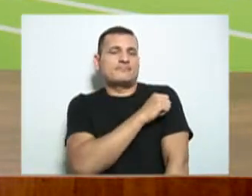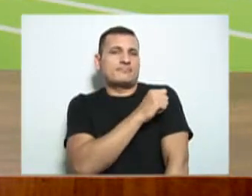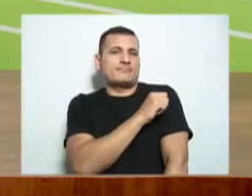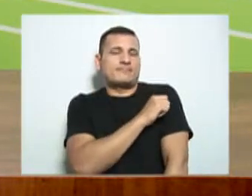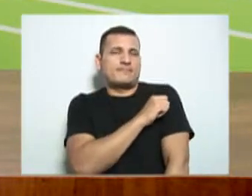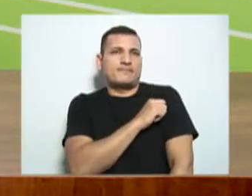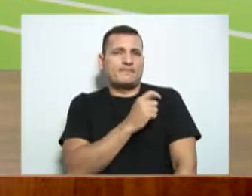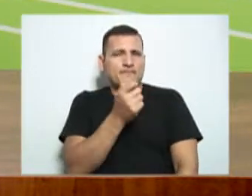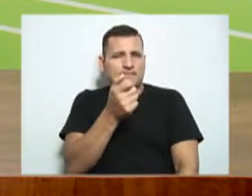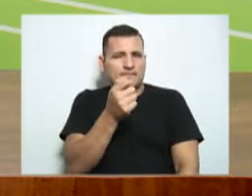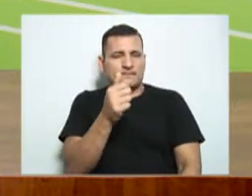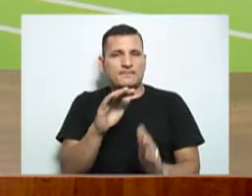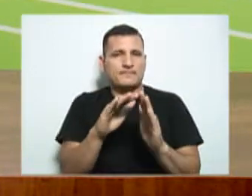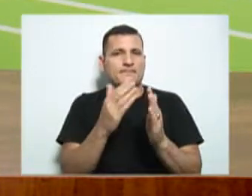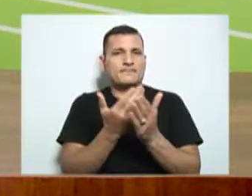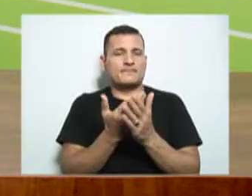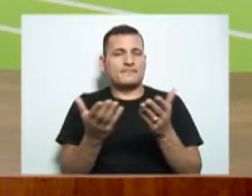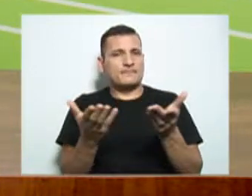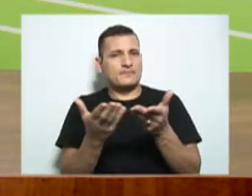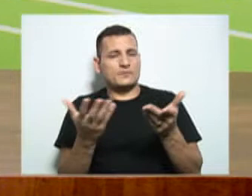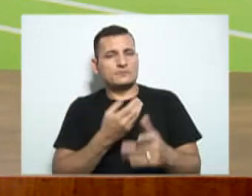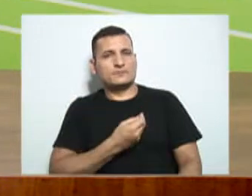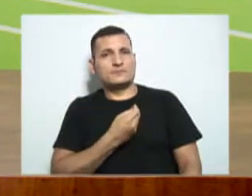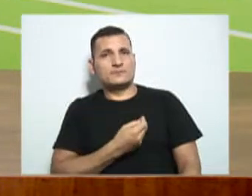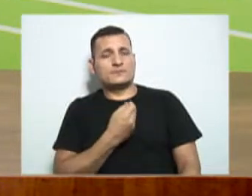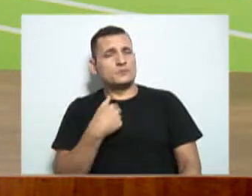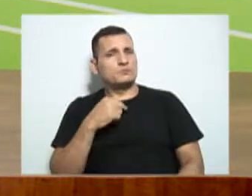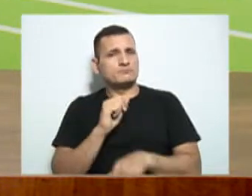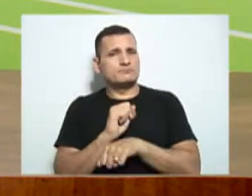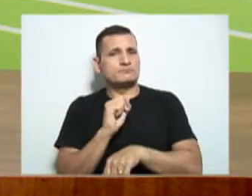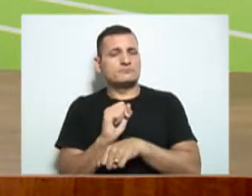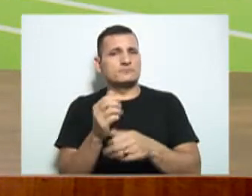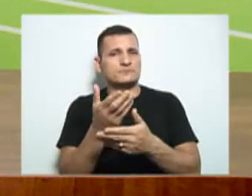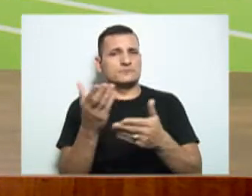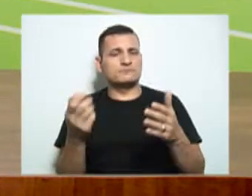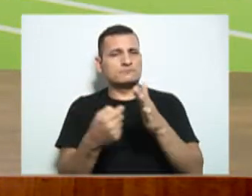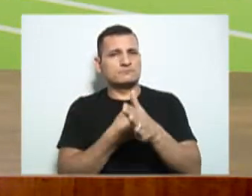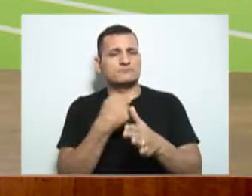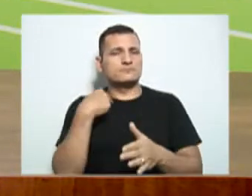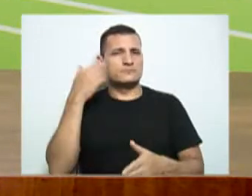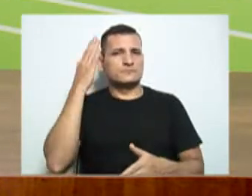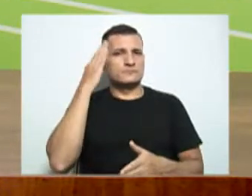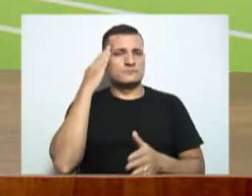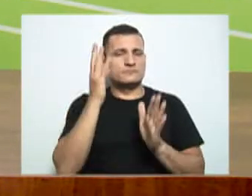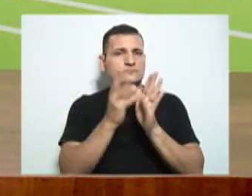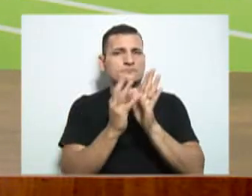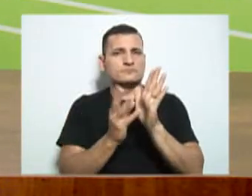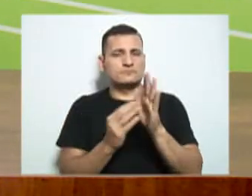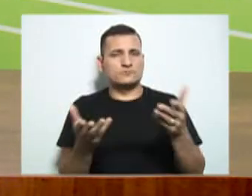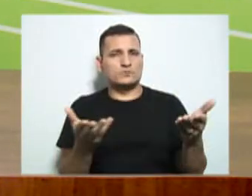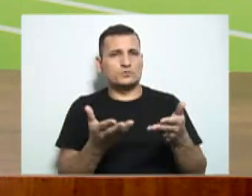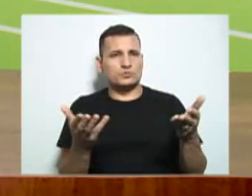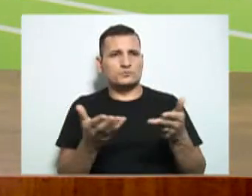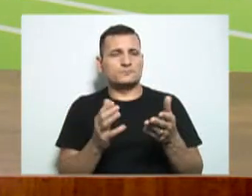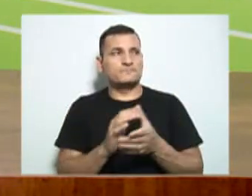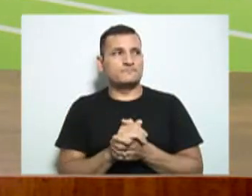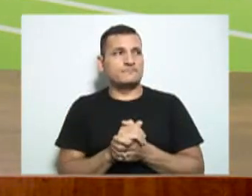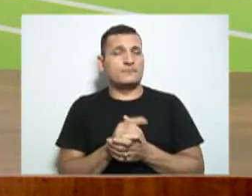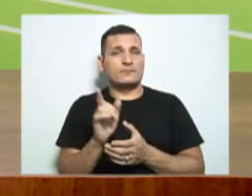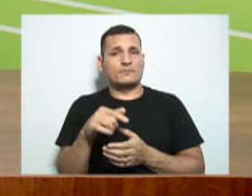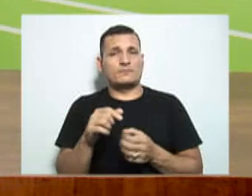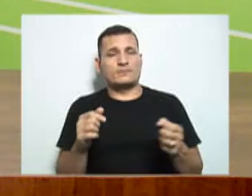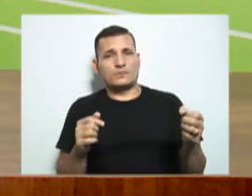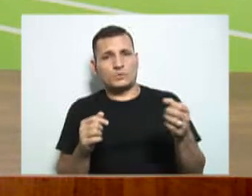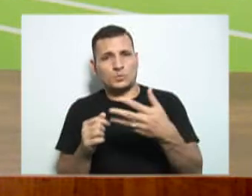escolas estão participando. Eu aguardo a participação de vocês. Eu sei que o conteúdo de hoje, ele é um conteúdo